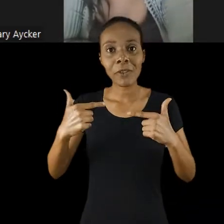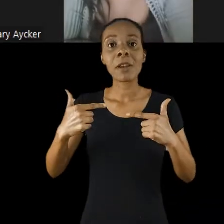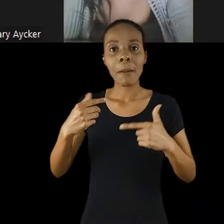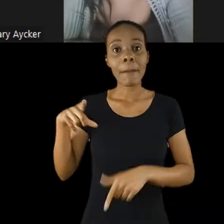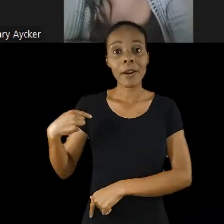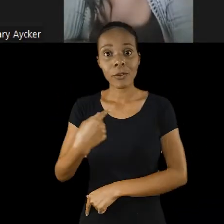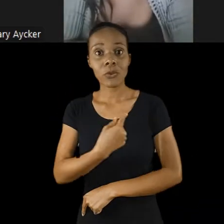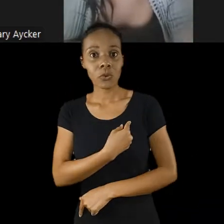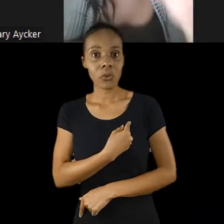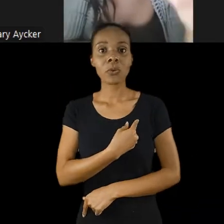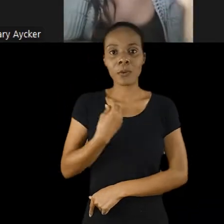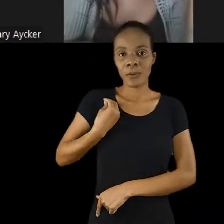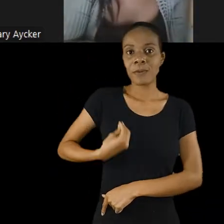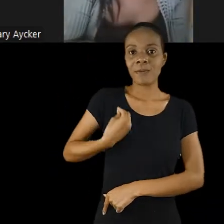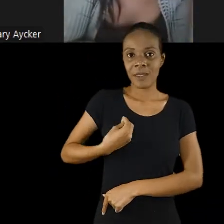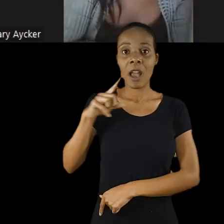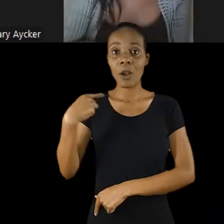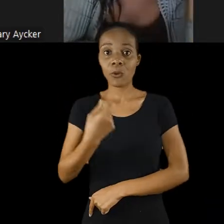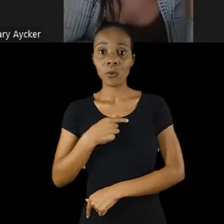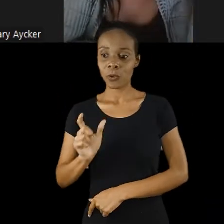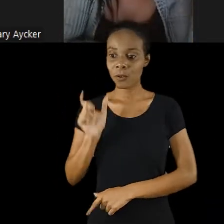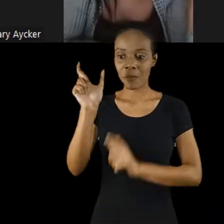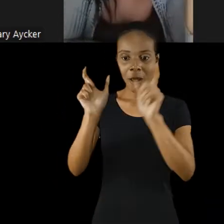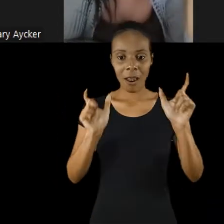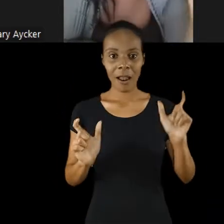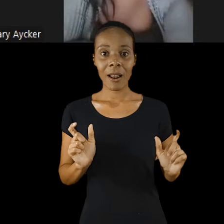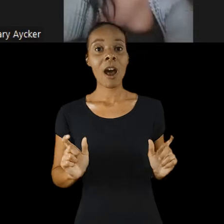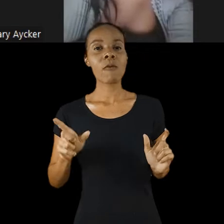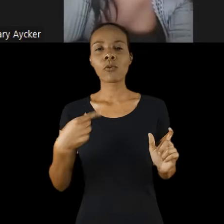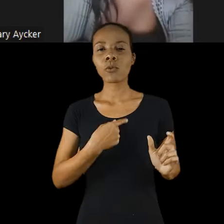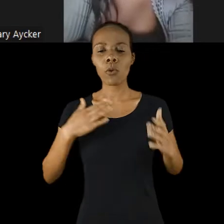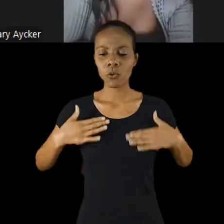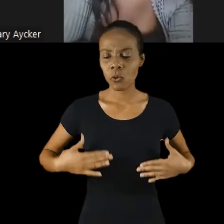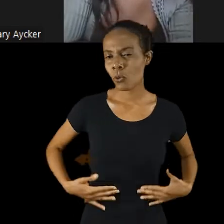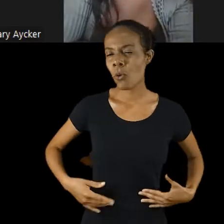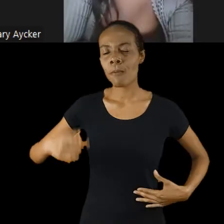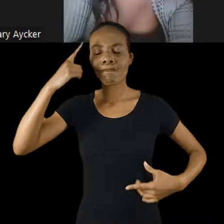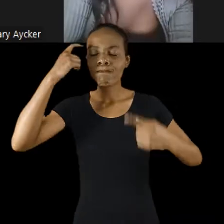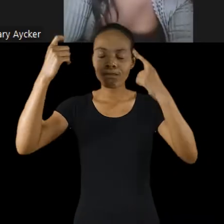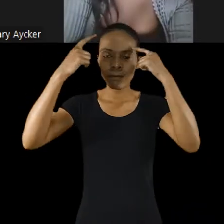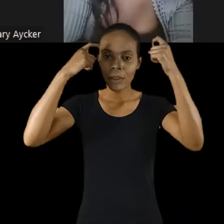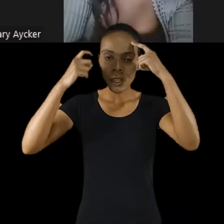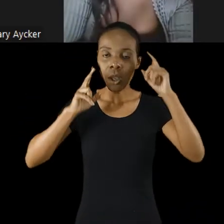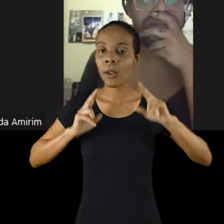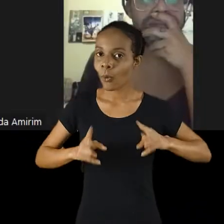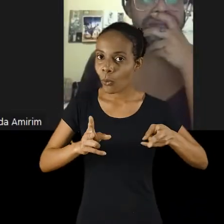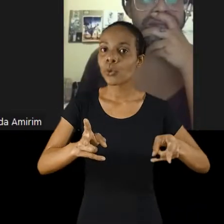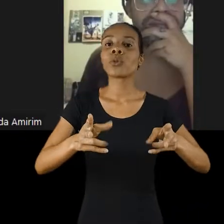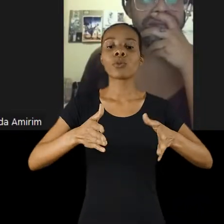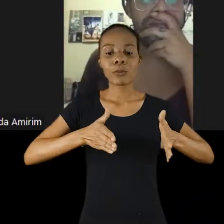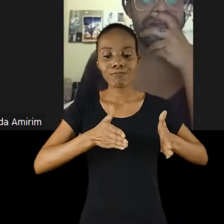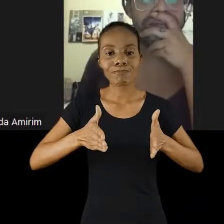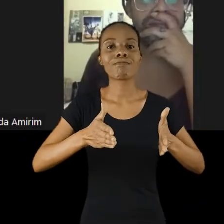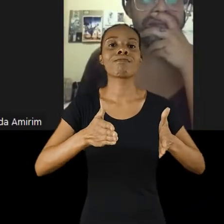existências e as nossas palavras, nosso corpo, a nossa imagem, as nossas ideias, a nossa poesia continue caminhando. E aí eu